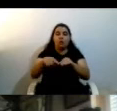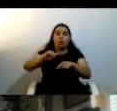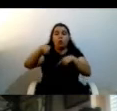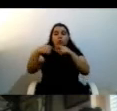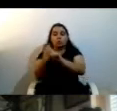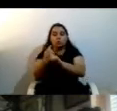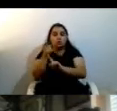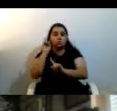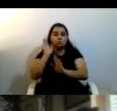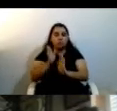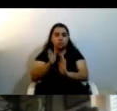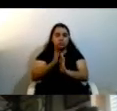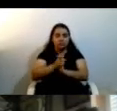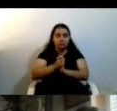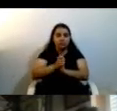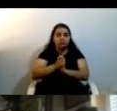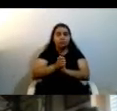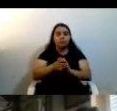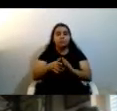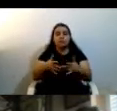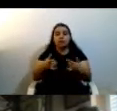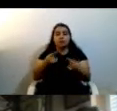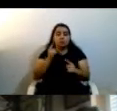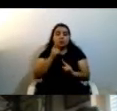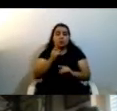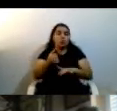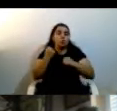suas necessidades e não conseguem tomar.